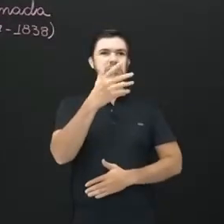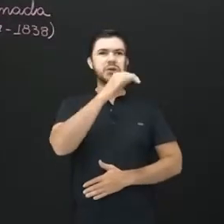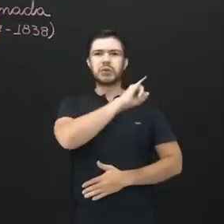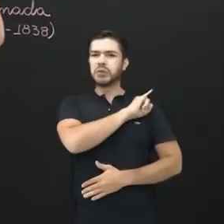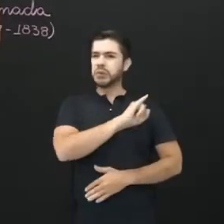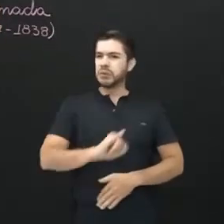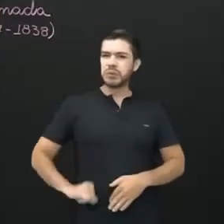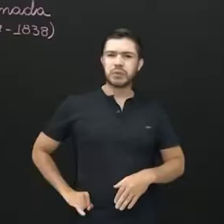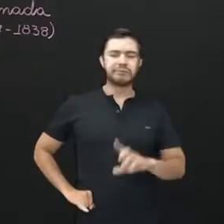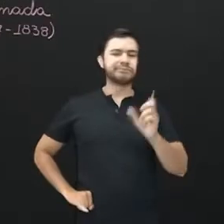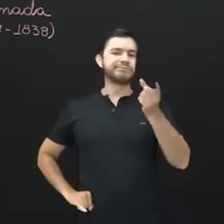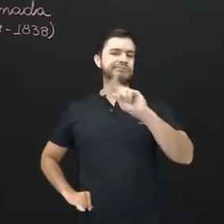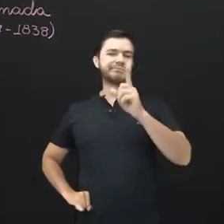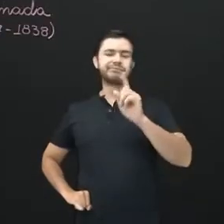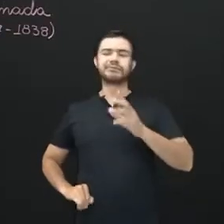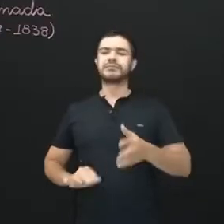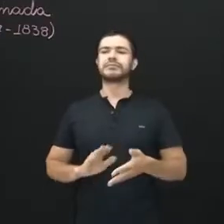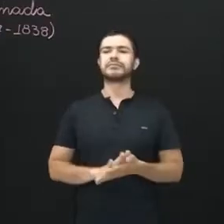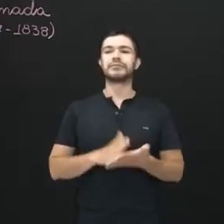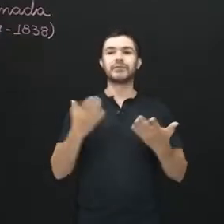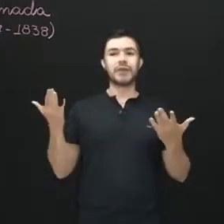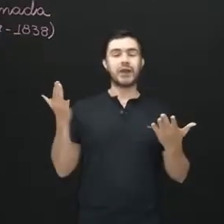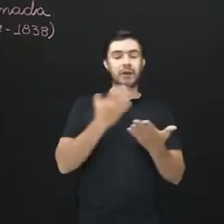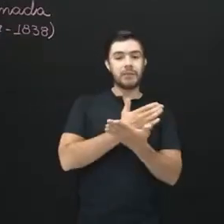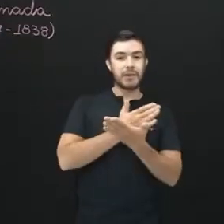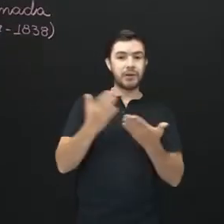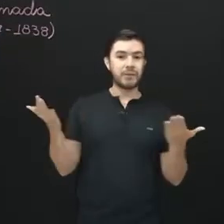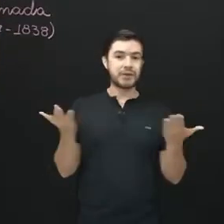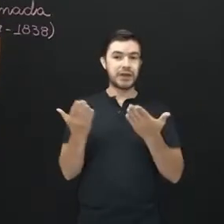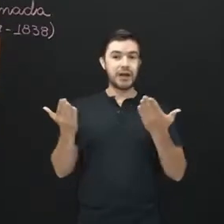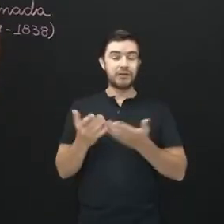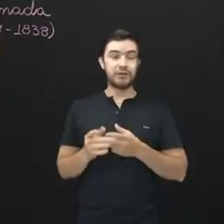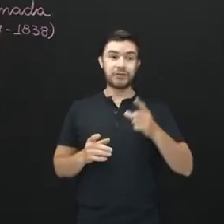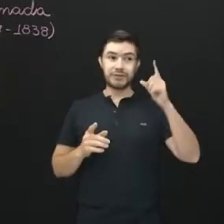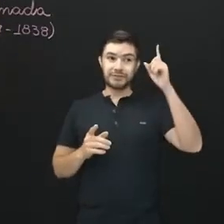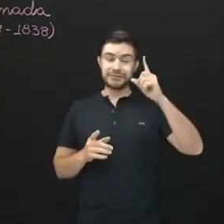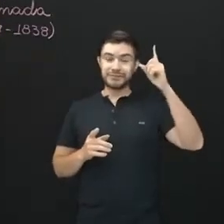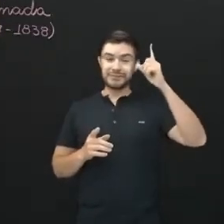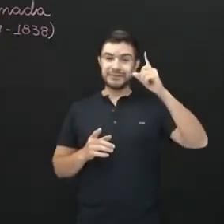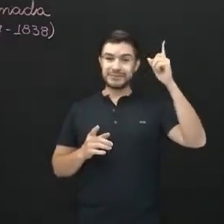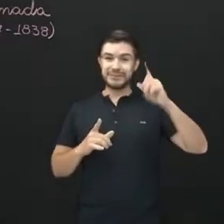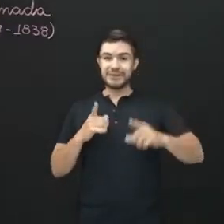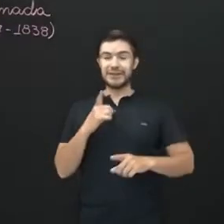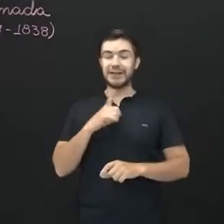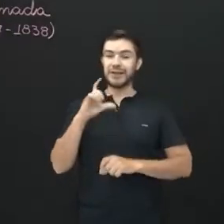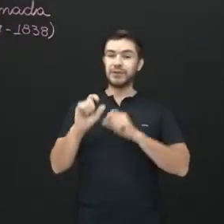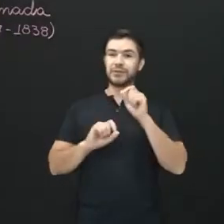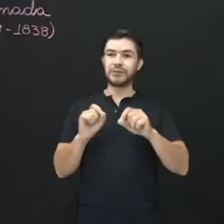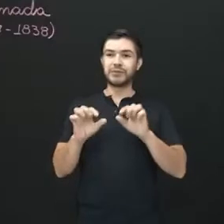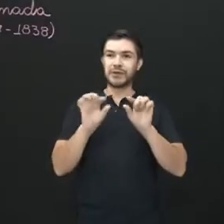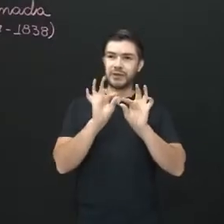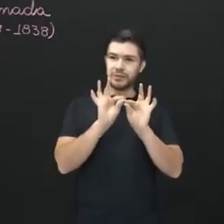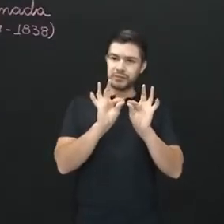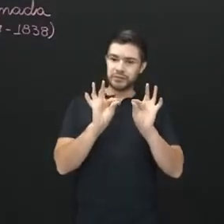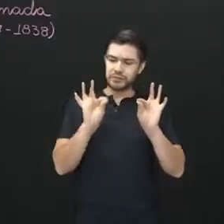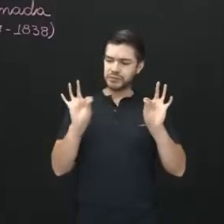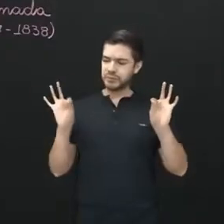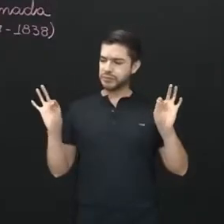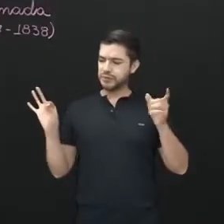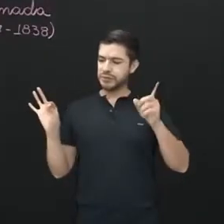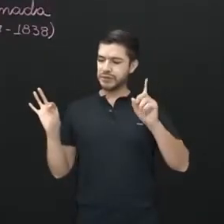de perto? Para começar, aqui no canto esquerdo para vocês, tem uma espécie de uma linha do tempo, só que ao invés de ela estar